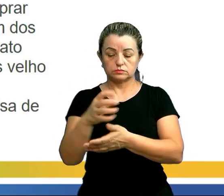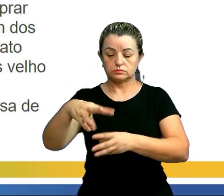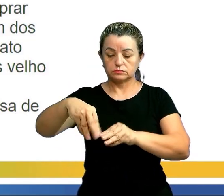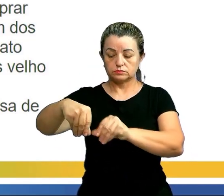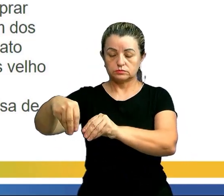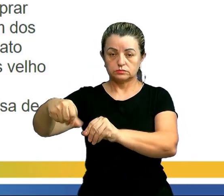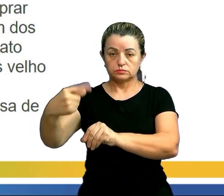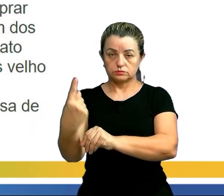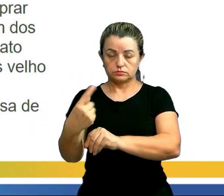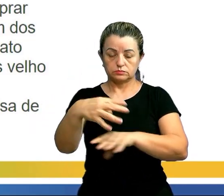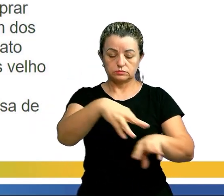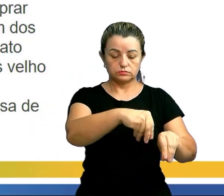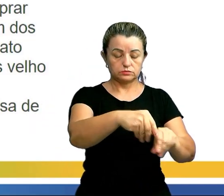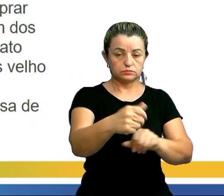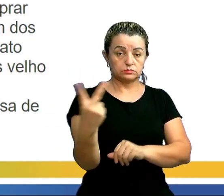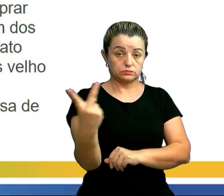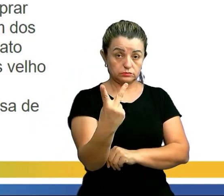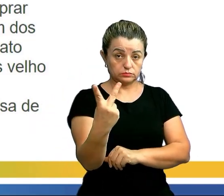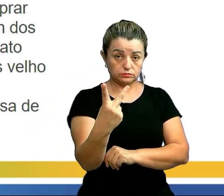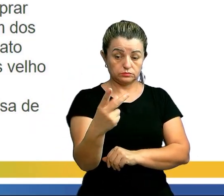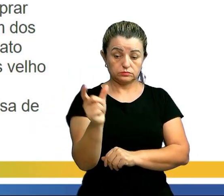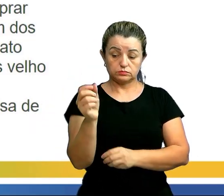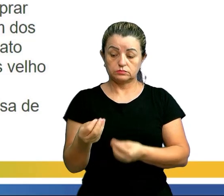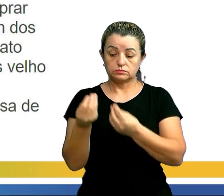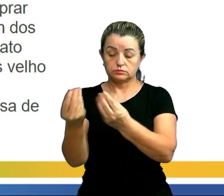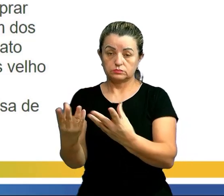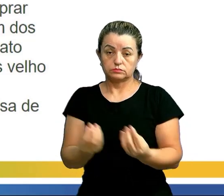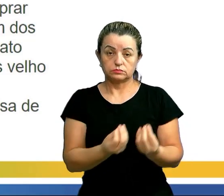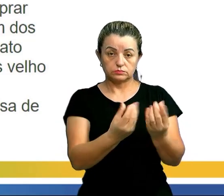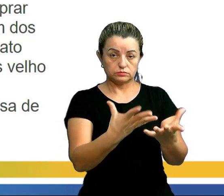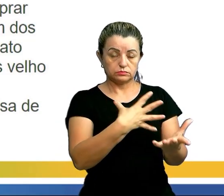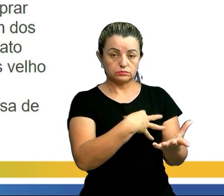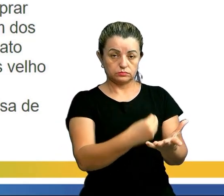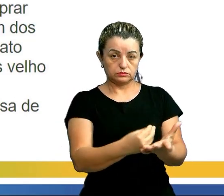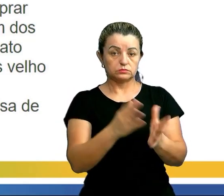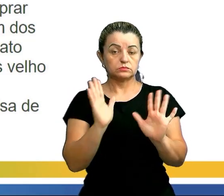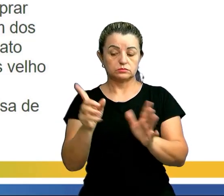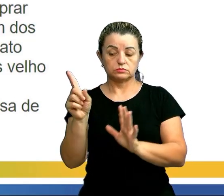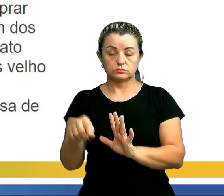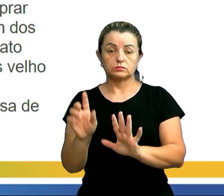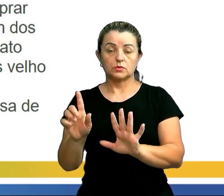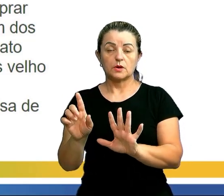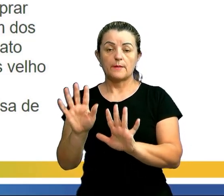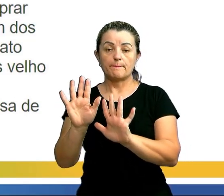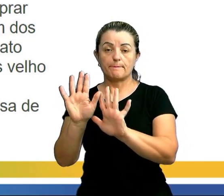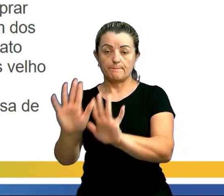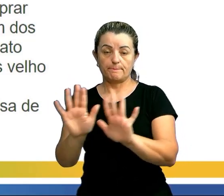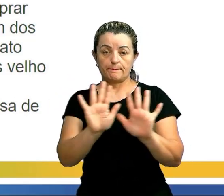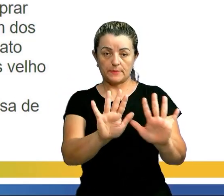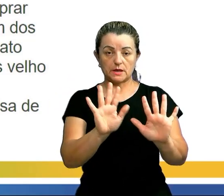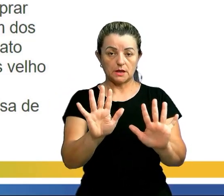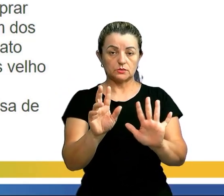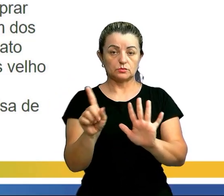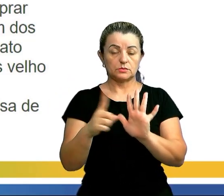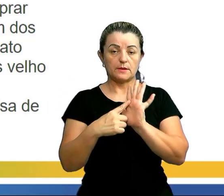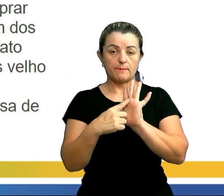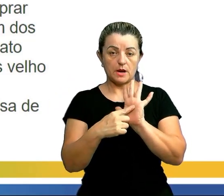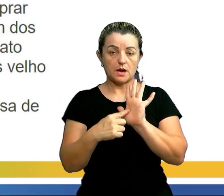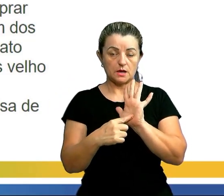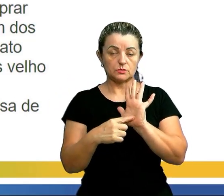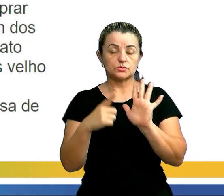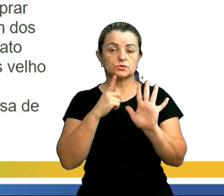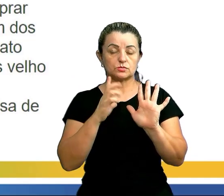6 raiz de 3. Bora ver agora essa questão 6? Um senhor, pai de 2 filhos, deseja comprar